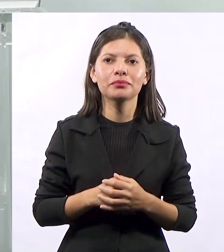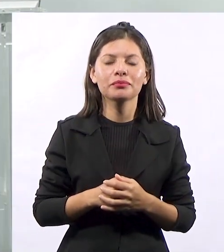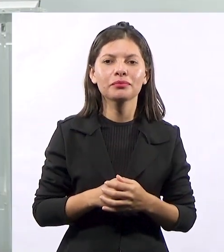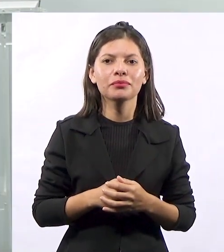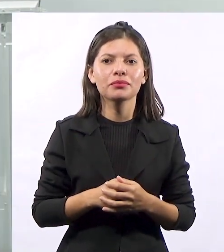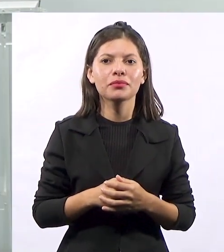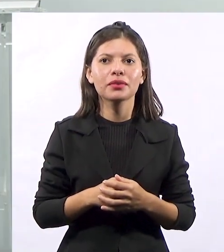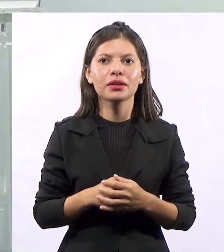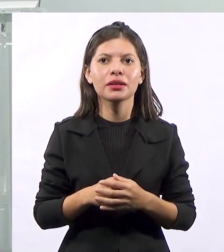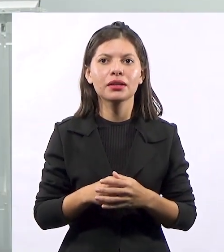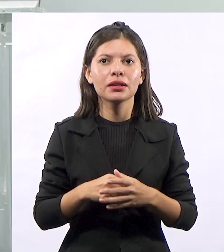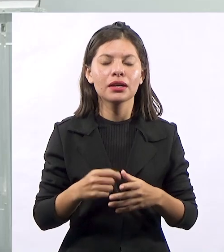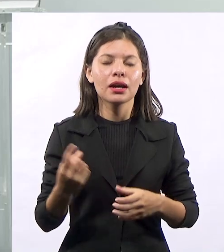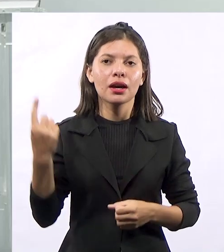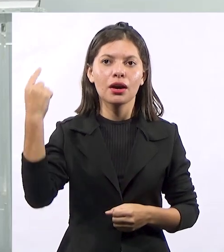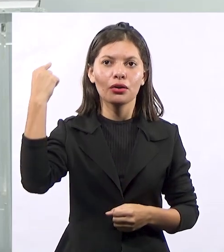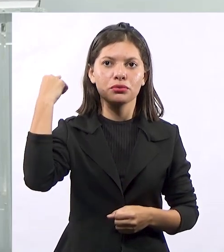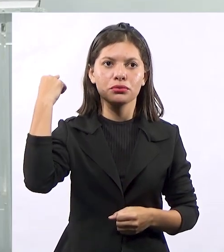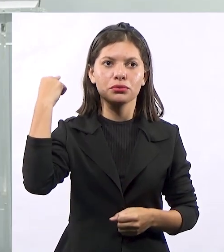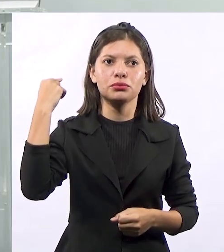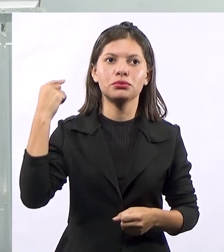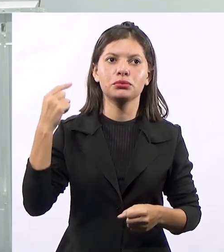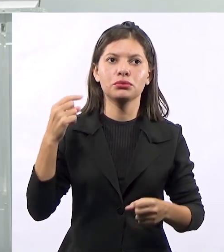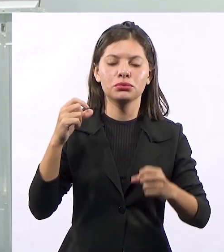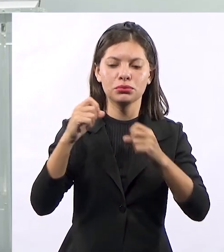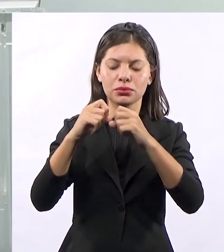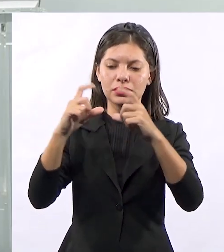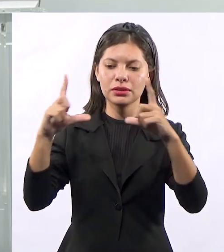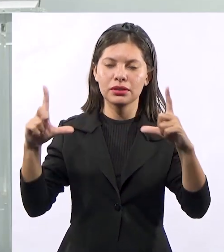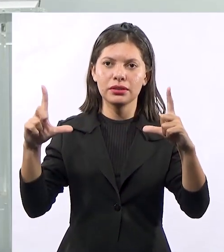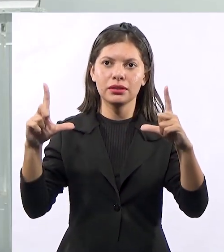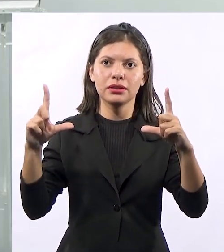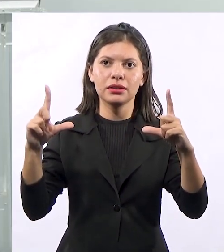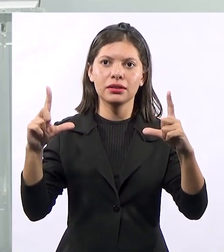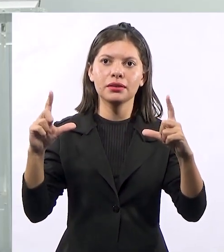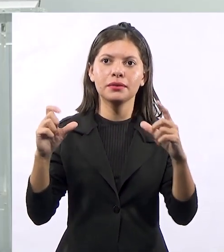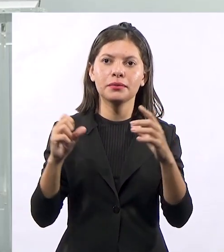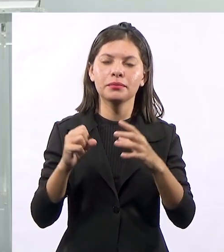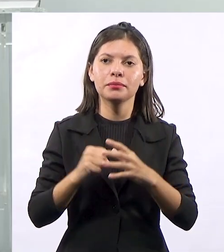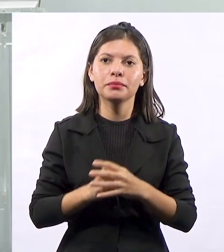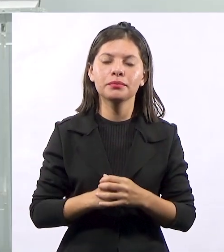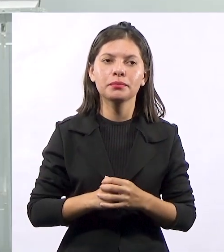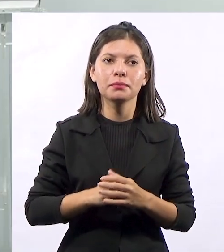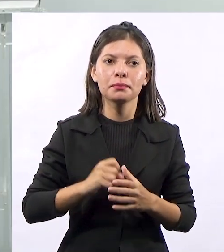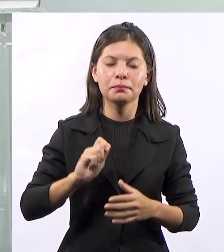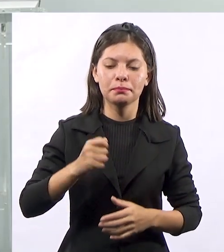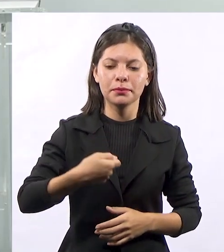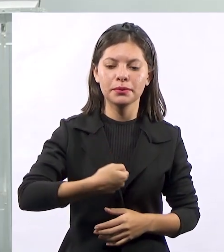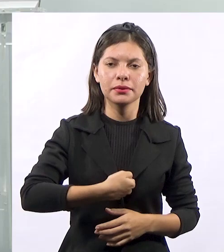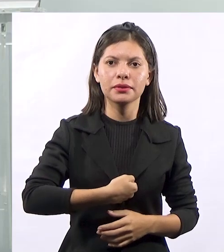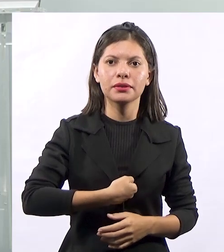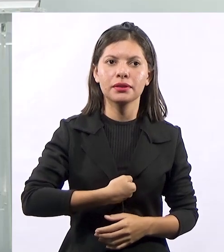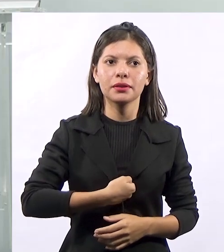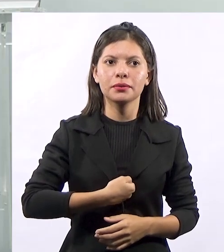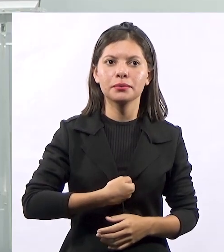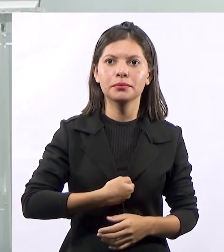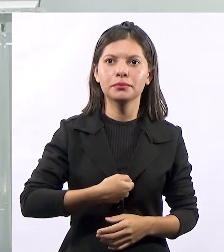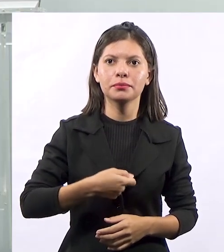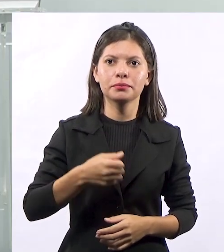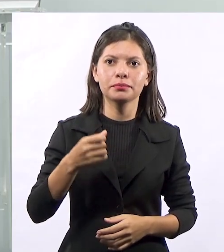E ao fundo está a nossa tela interativa. O meu sinal na comunidade surda